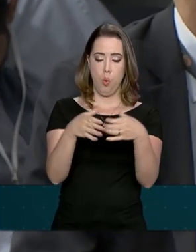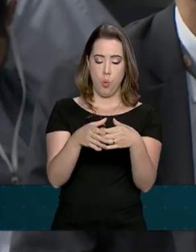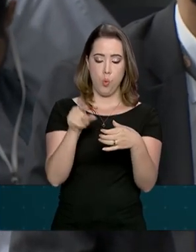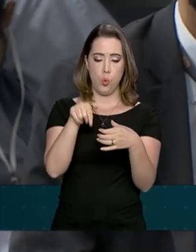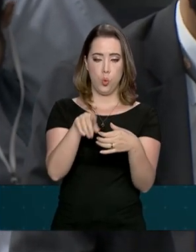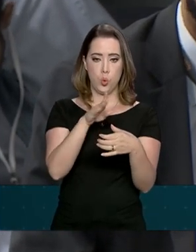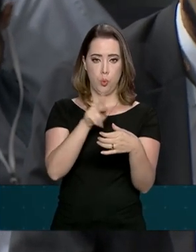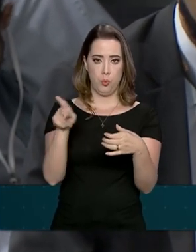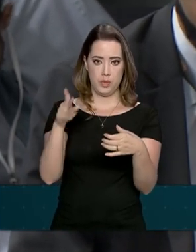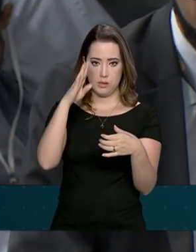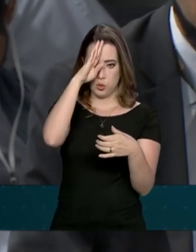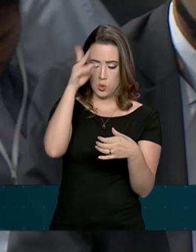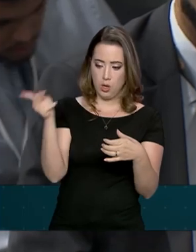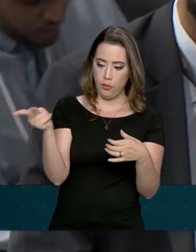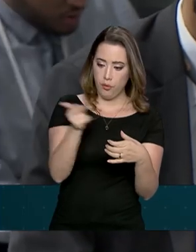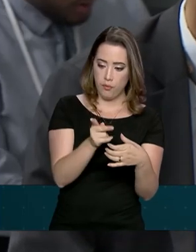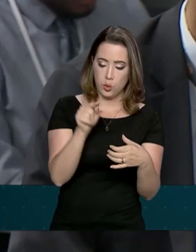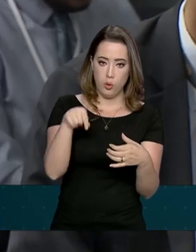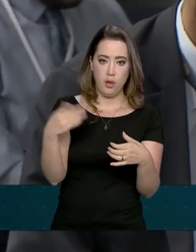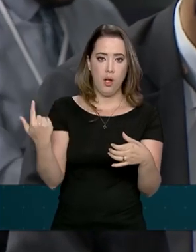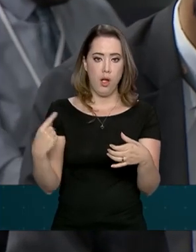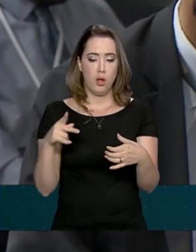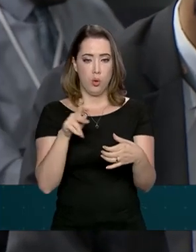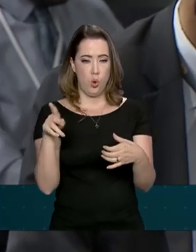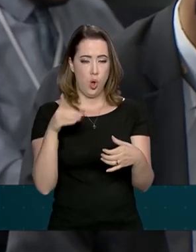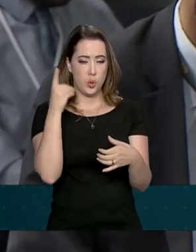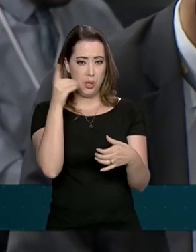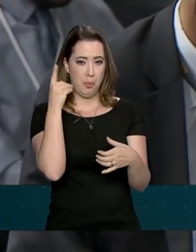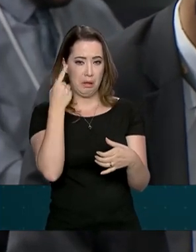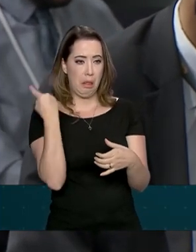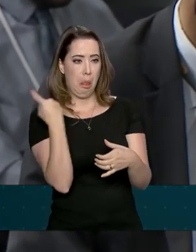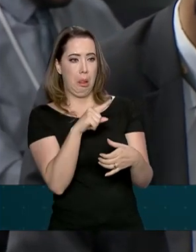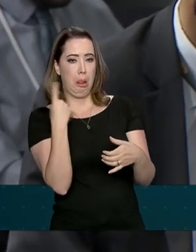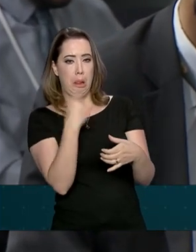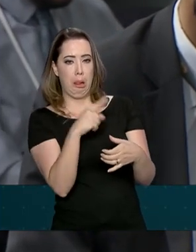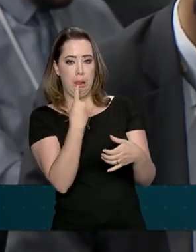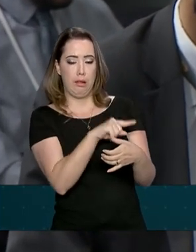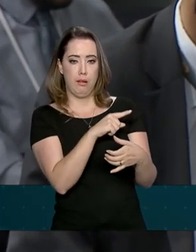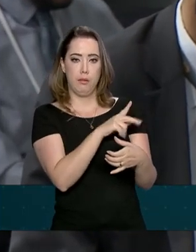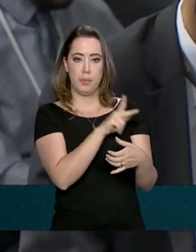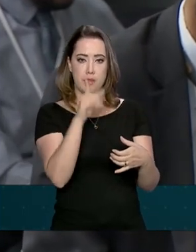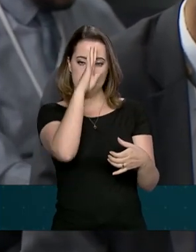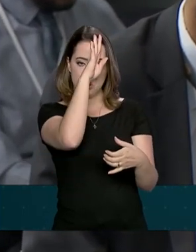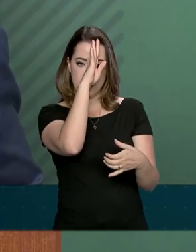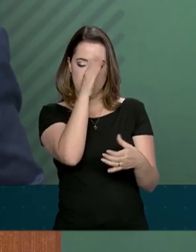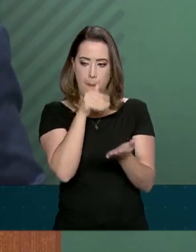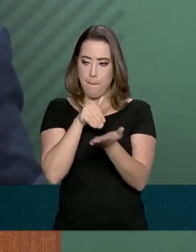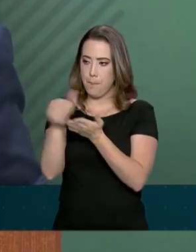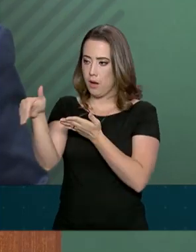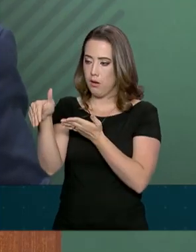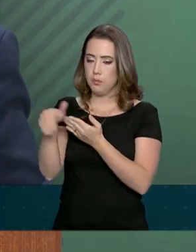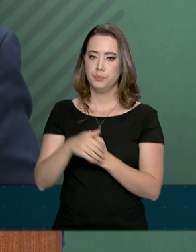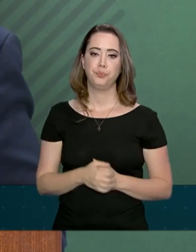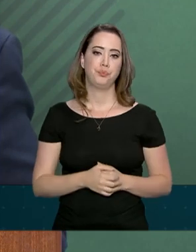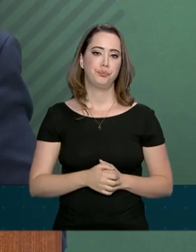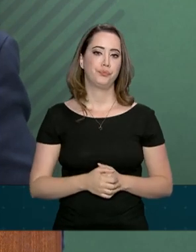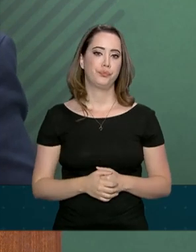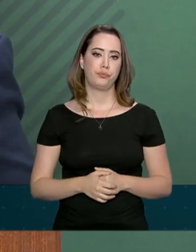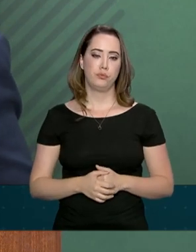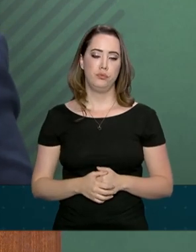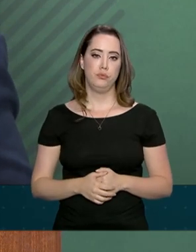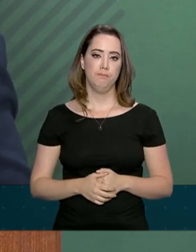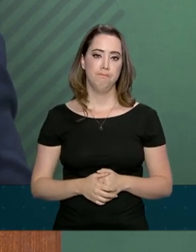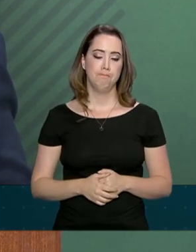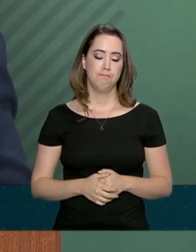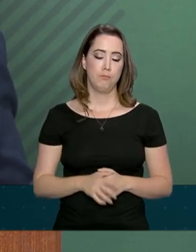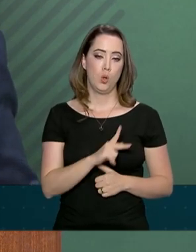foram críticas ao presidente que é saber se ele fez algum comentário sobre o presidente entende que a expulsão do deputado a